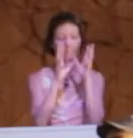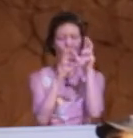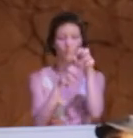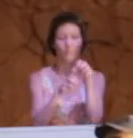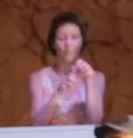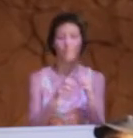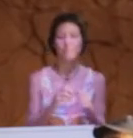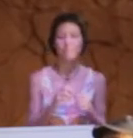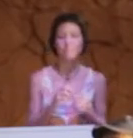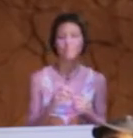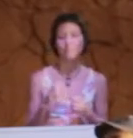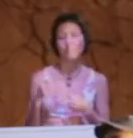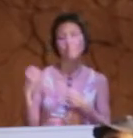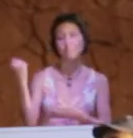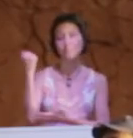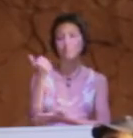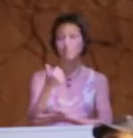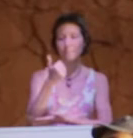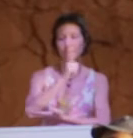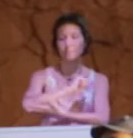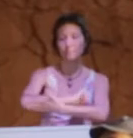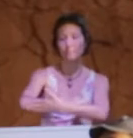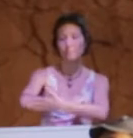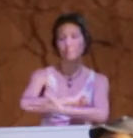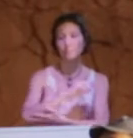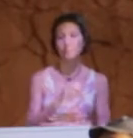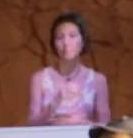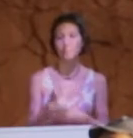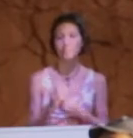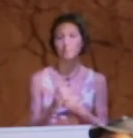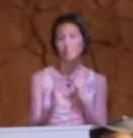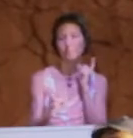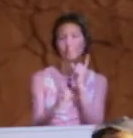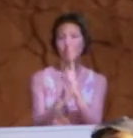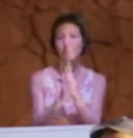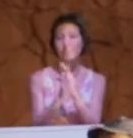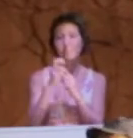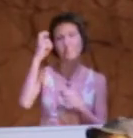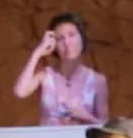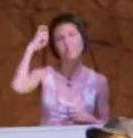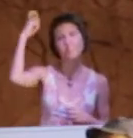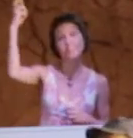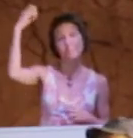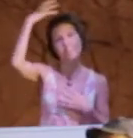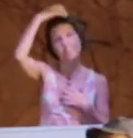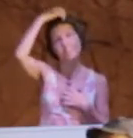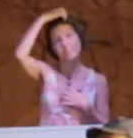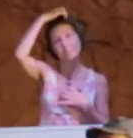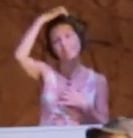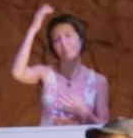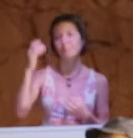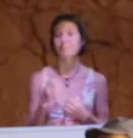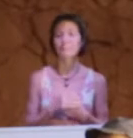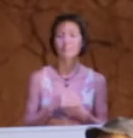ficou frágil diante da inteligência dele. Ele não queria matar, então nós estamos vivendo num processo que a gente não quer